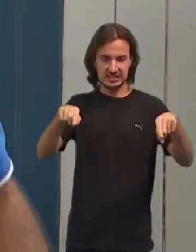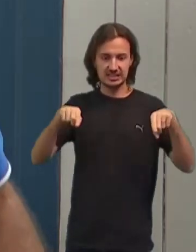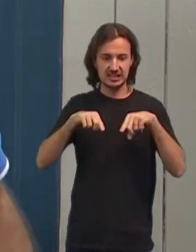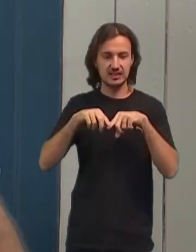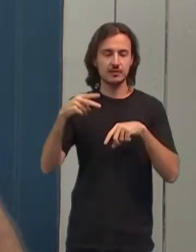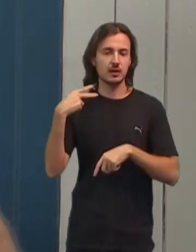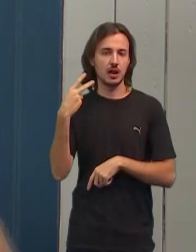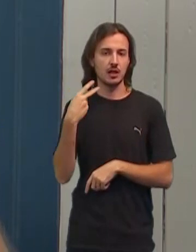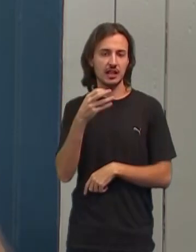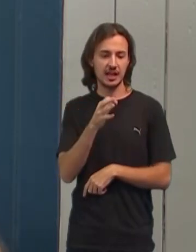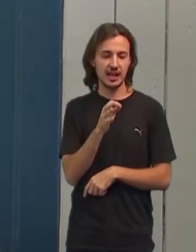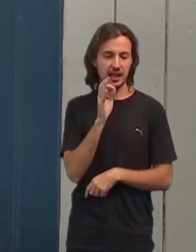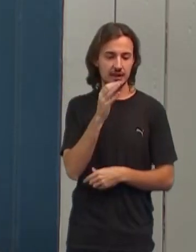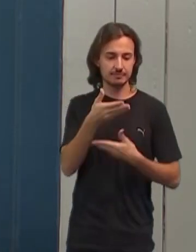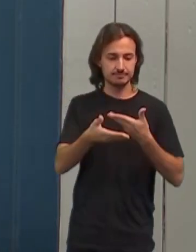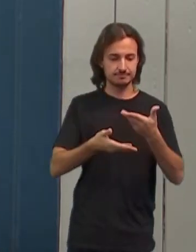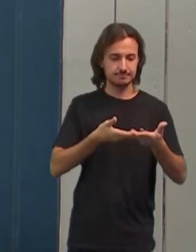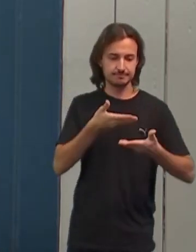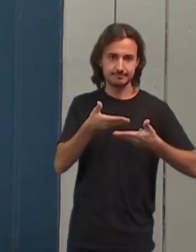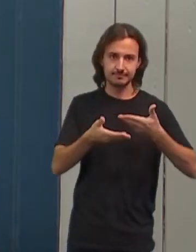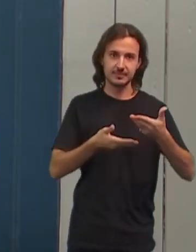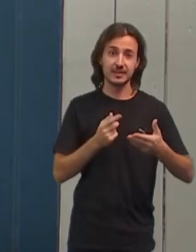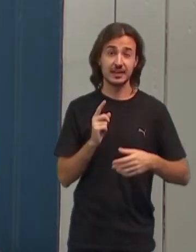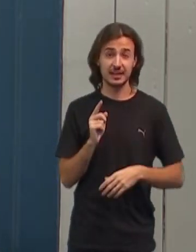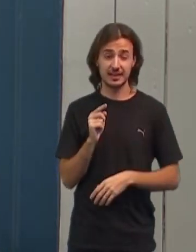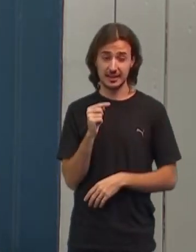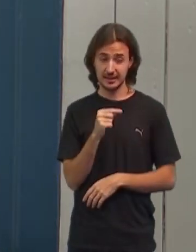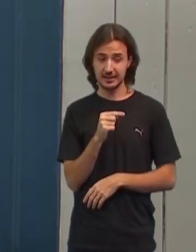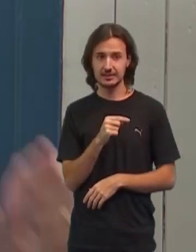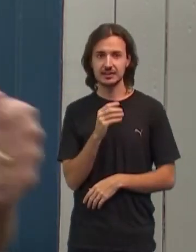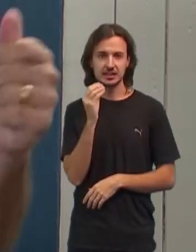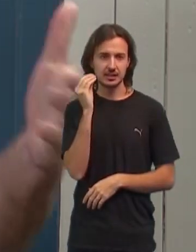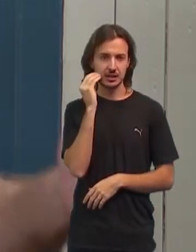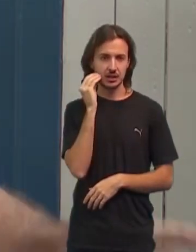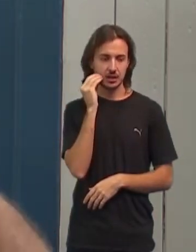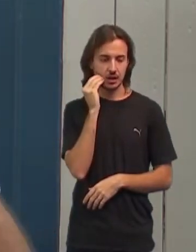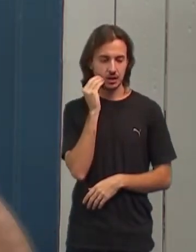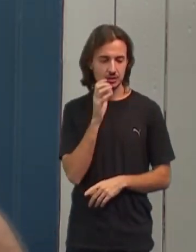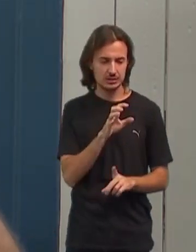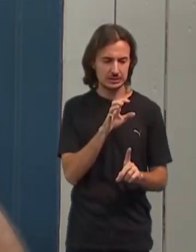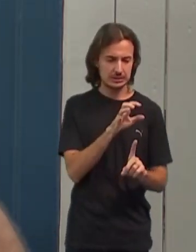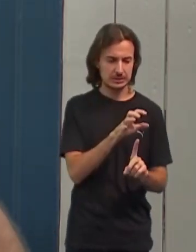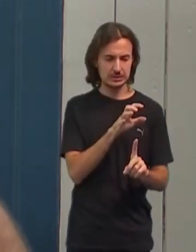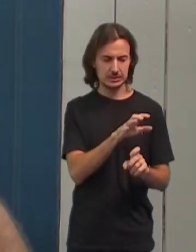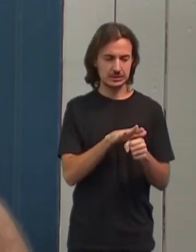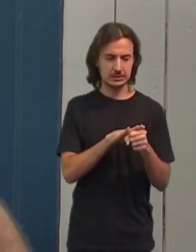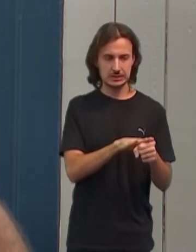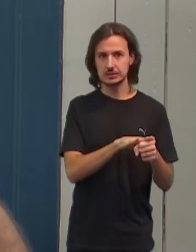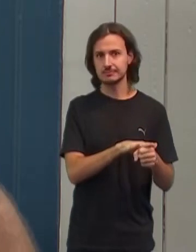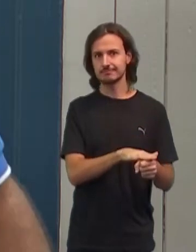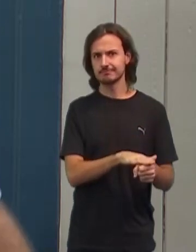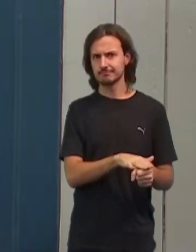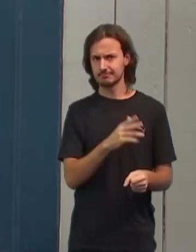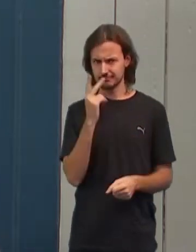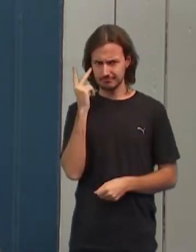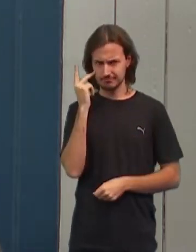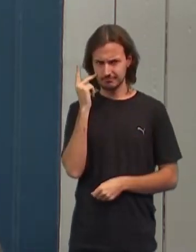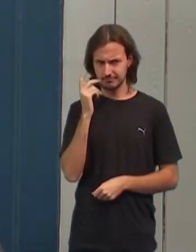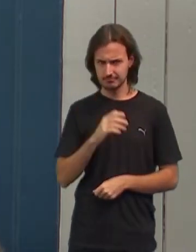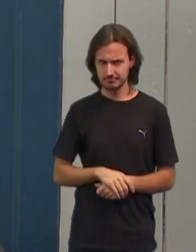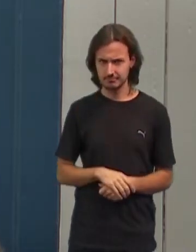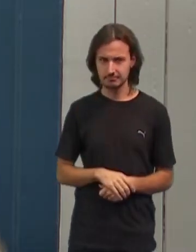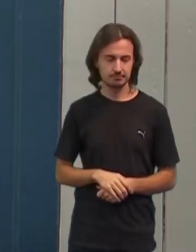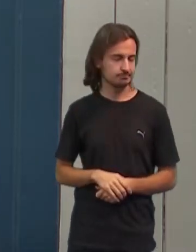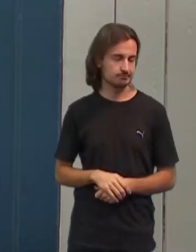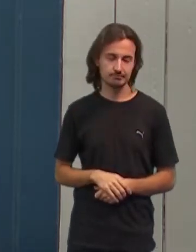café e ali tentar pressionar o vereador? Isso é normal? Eu não vejo a normalidade